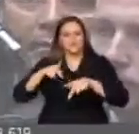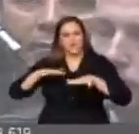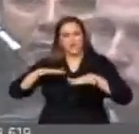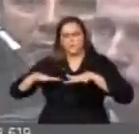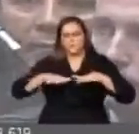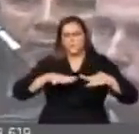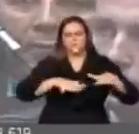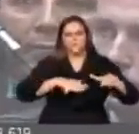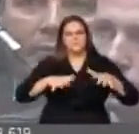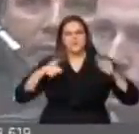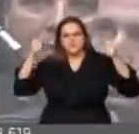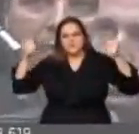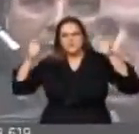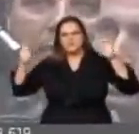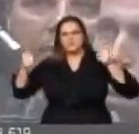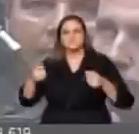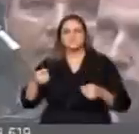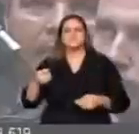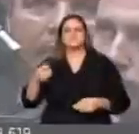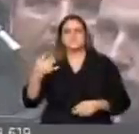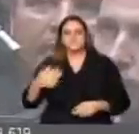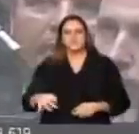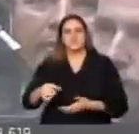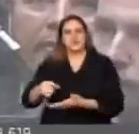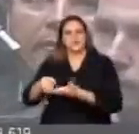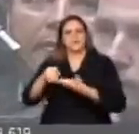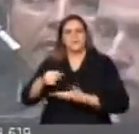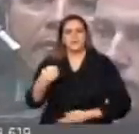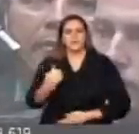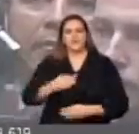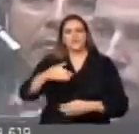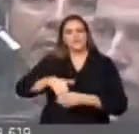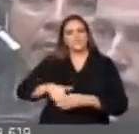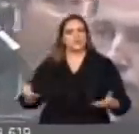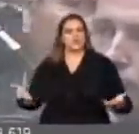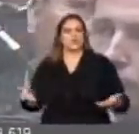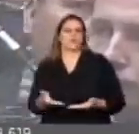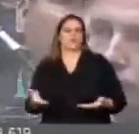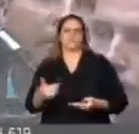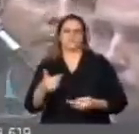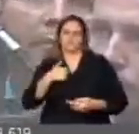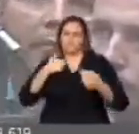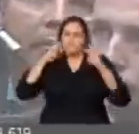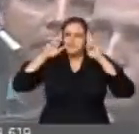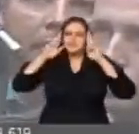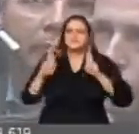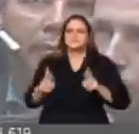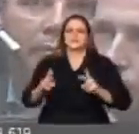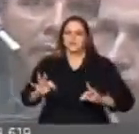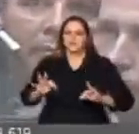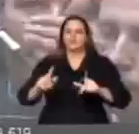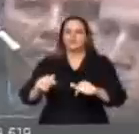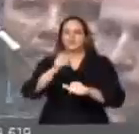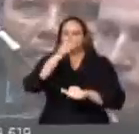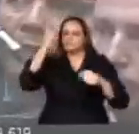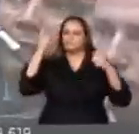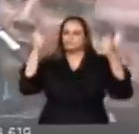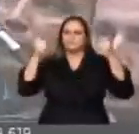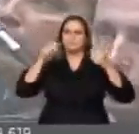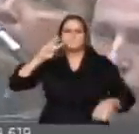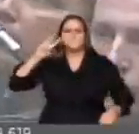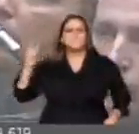Brasil, sem ele nós não teríamos a votação que nós temos hoje. Em respeito a todos que foram às ruas, aos